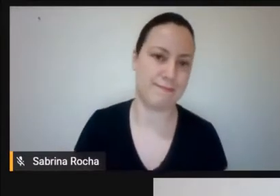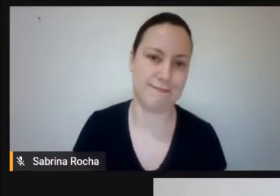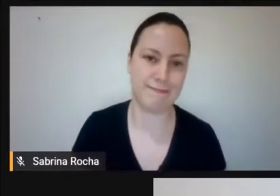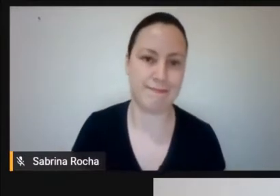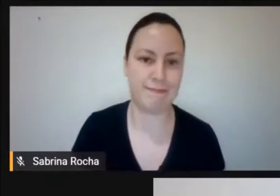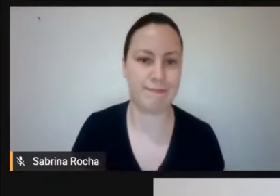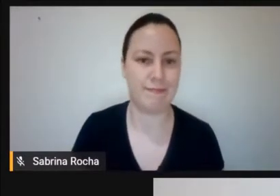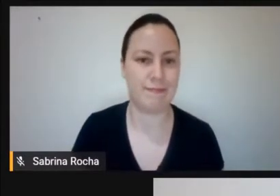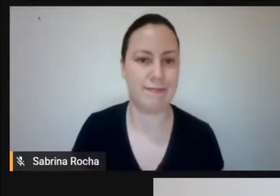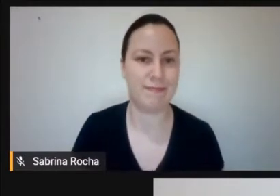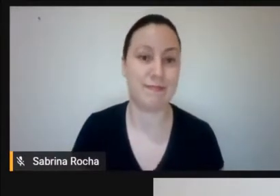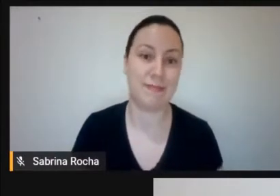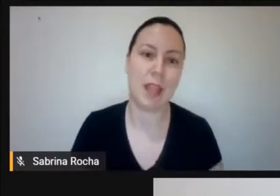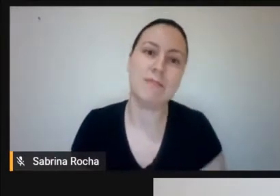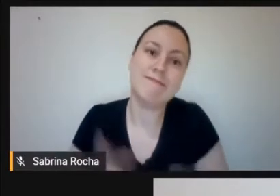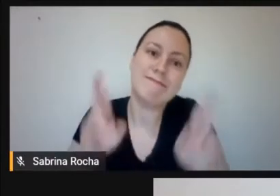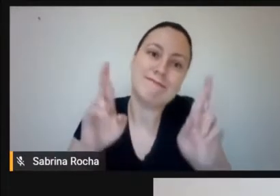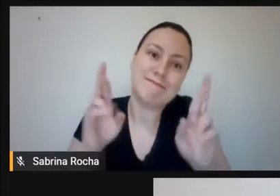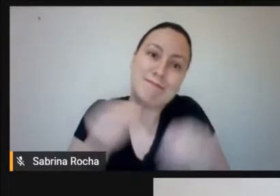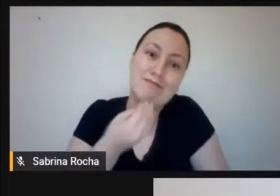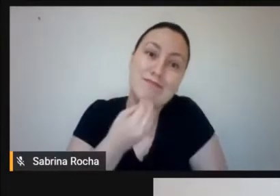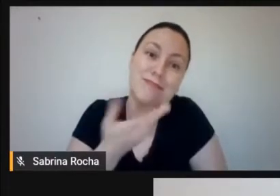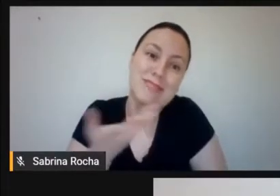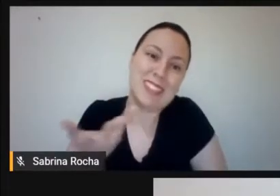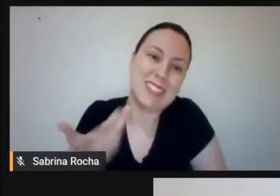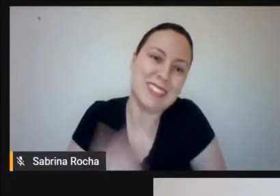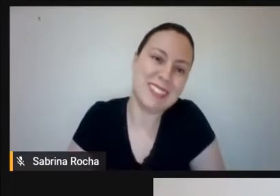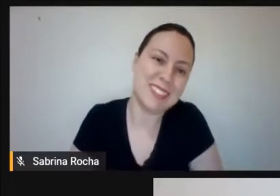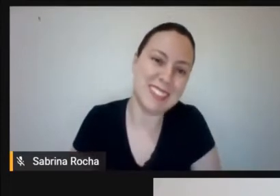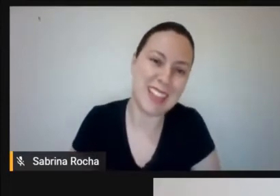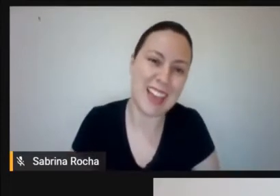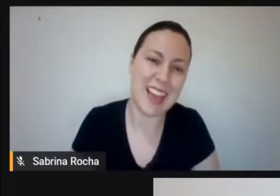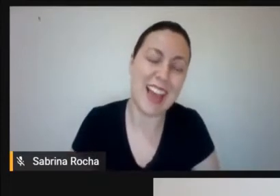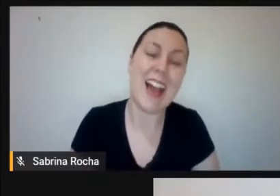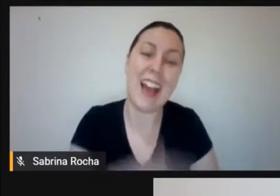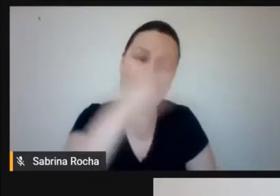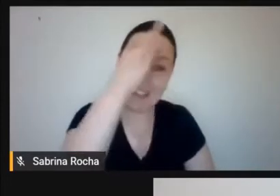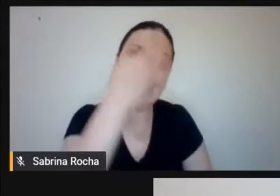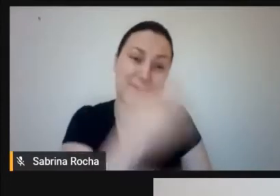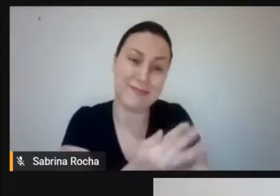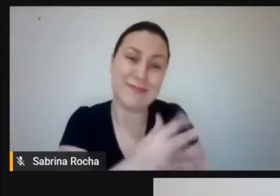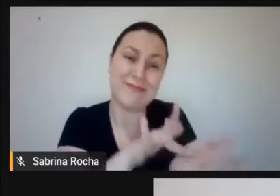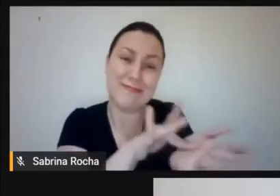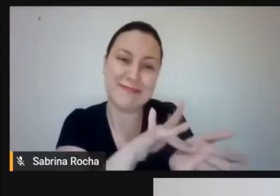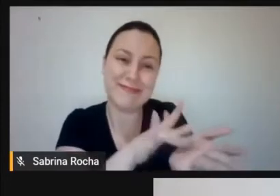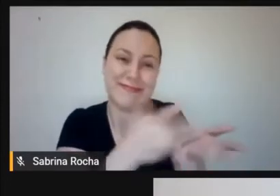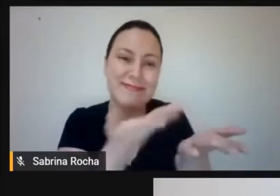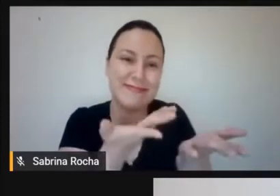Uhum. Quem dera. Aí já seria a tal da esperança placebo.